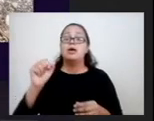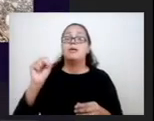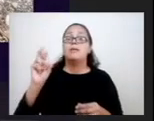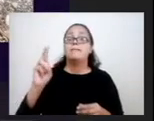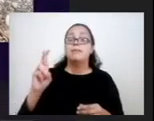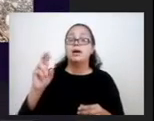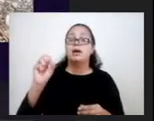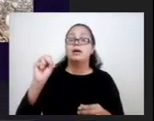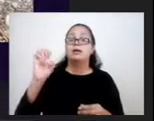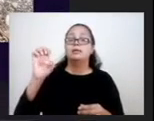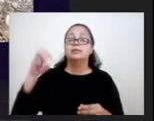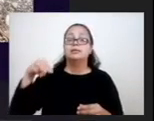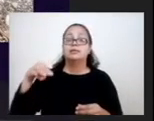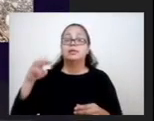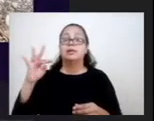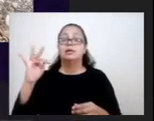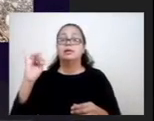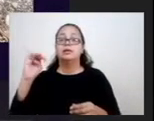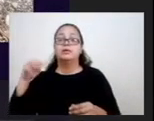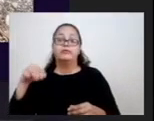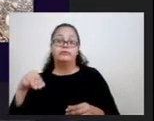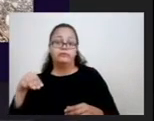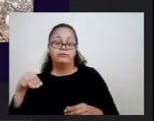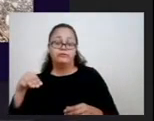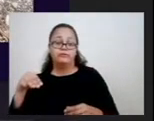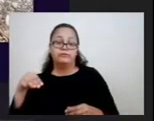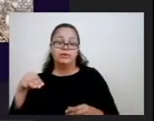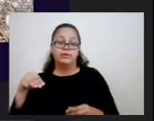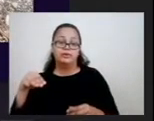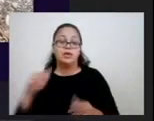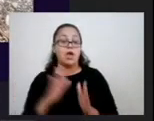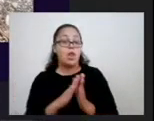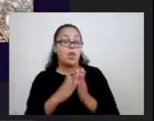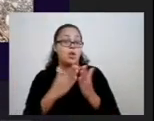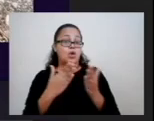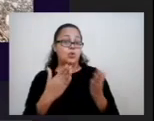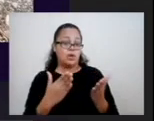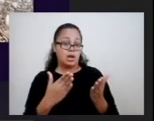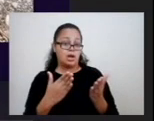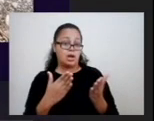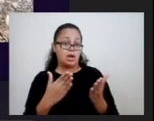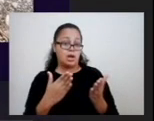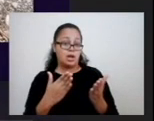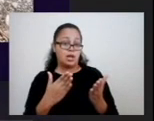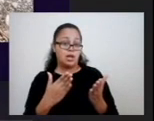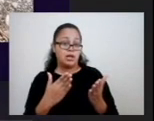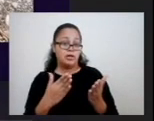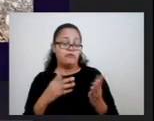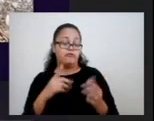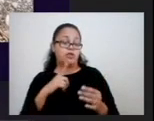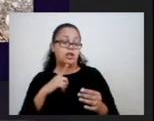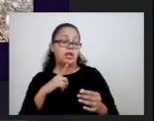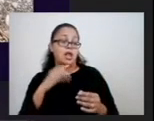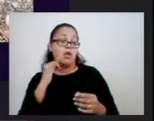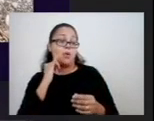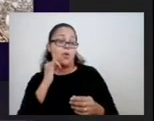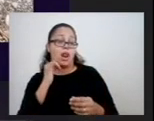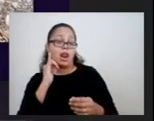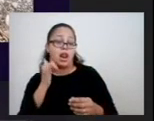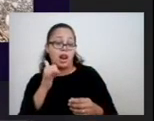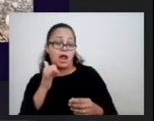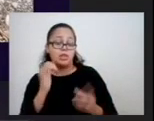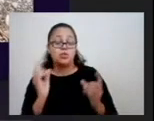Amir Klink, tá? E ele fala justamente, ele inteiro é um relato de uma viagem. Ele relata como foi